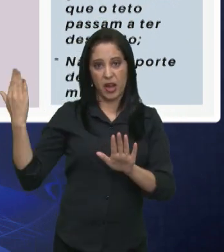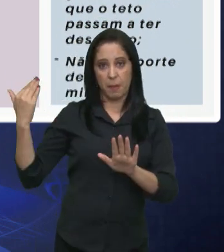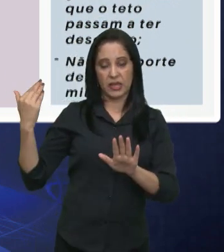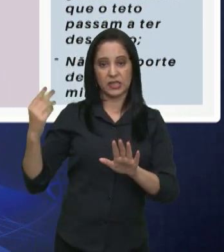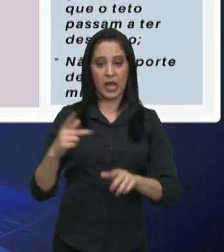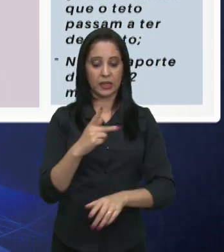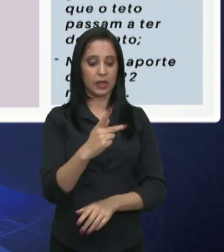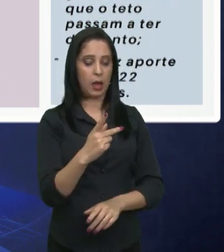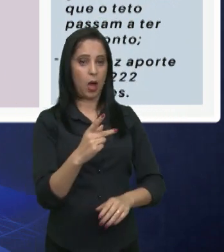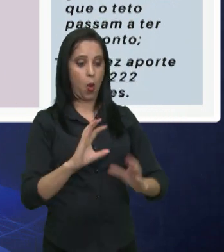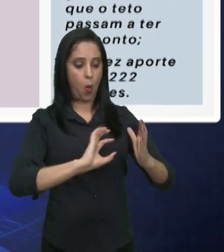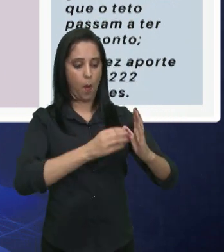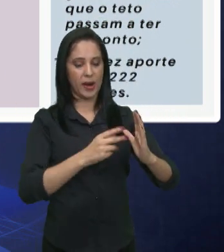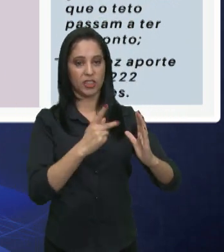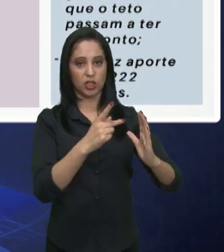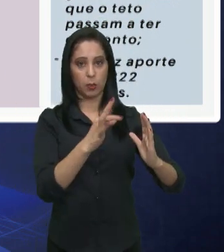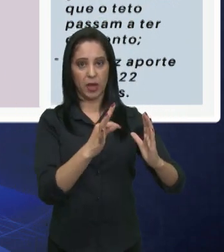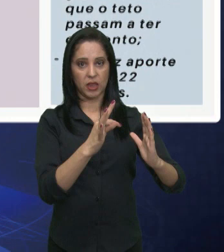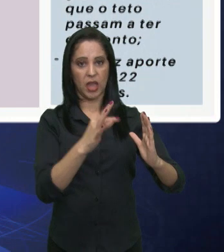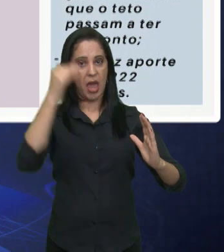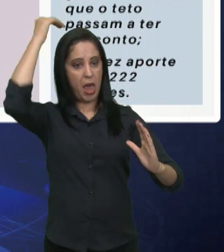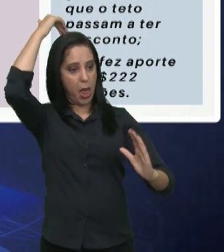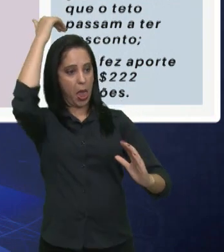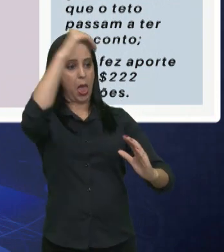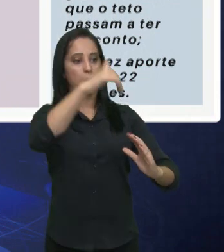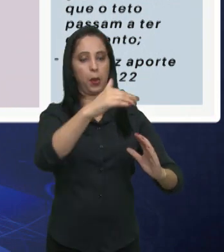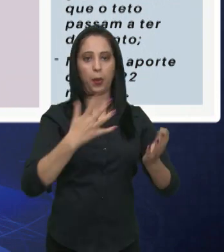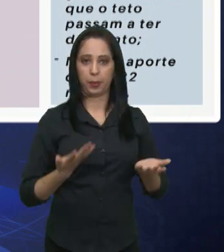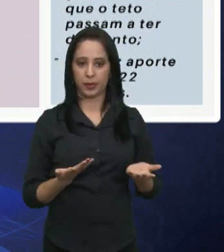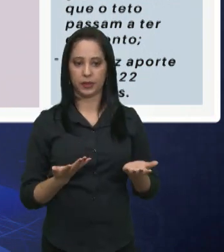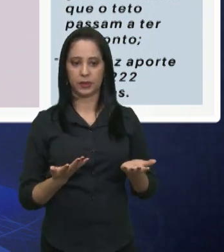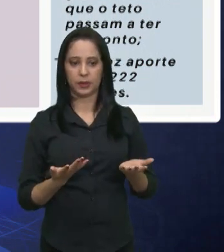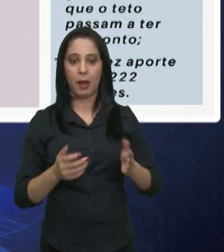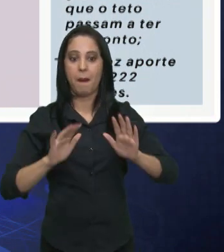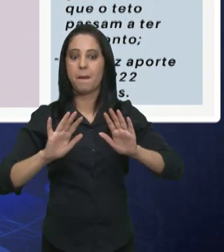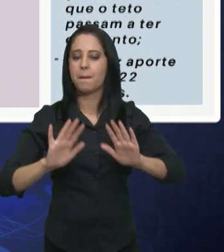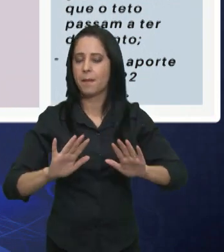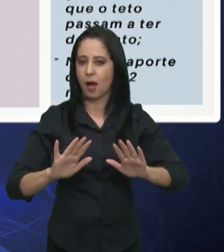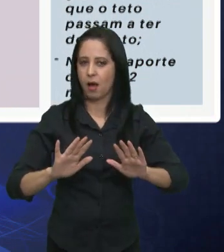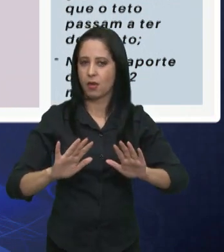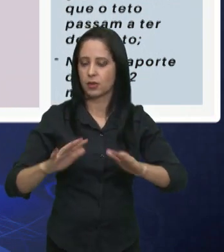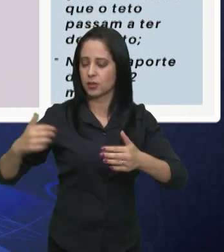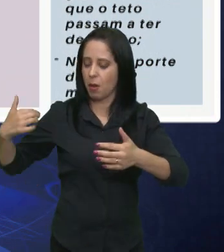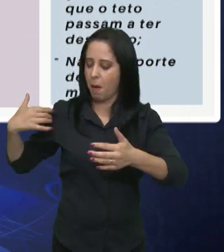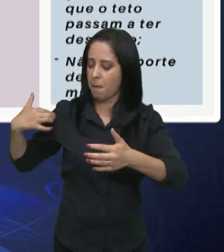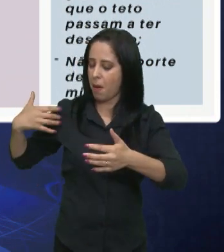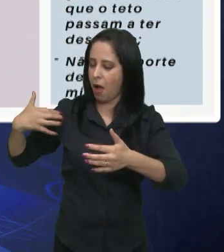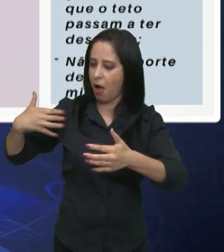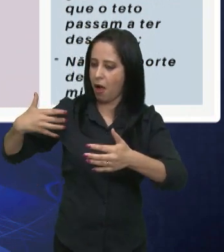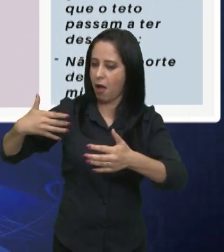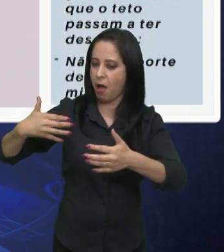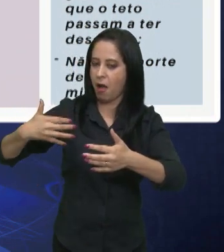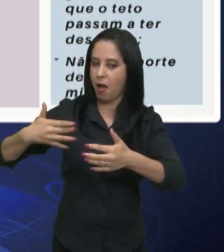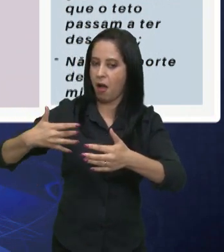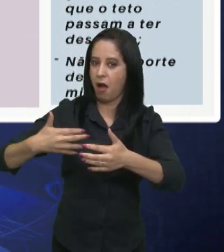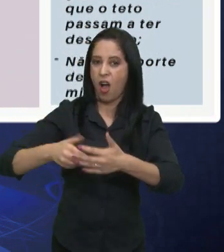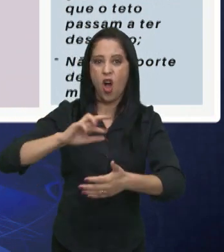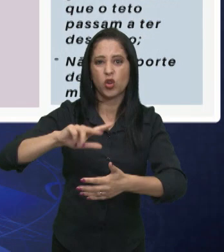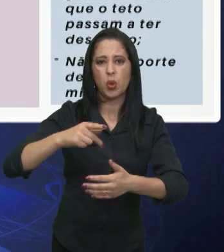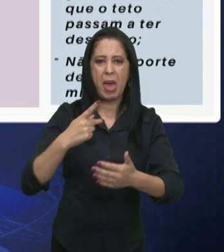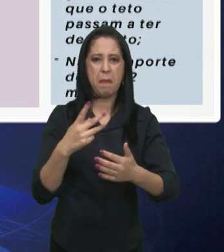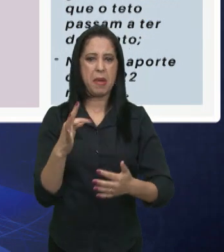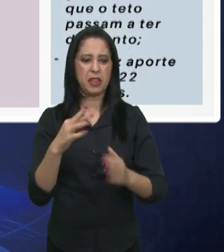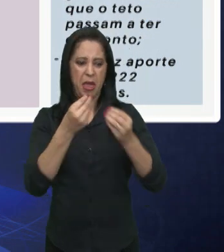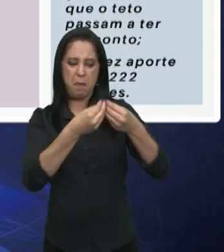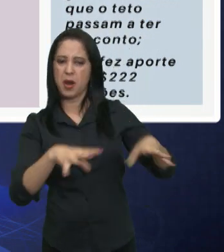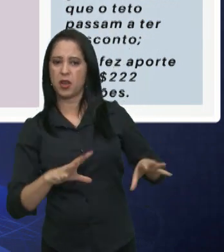a verdade. Quem realmente vem dilapidando o Instituto há muitos anos não é o PT, não são os servidores,